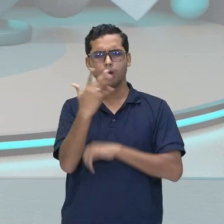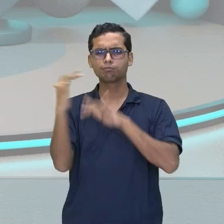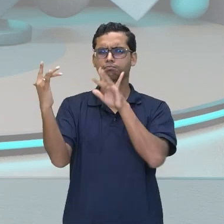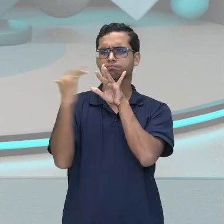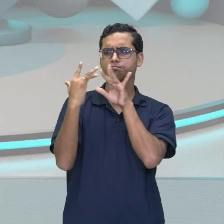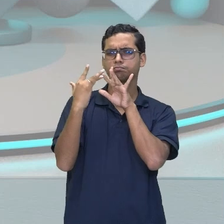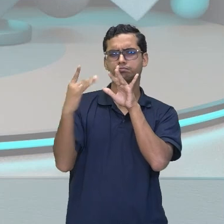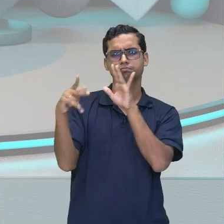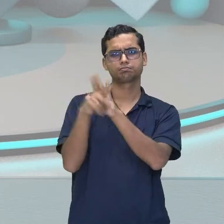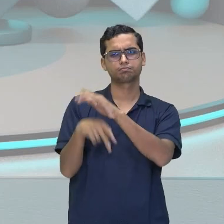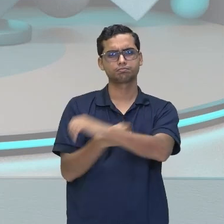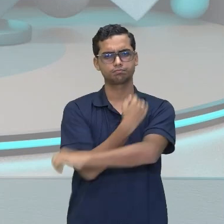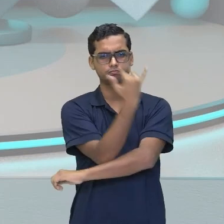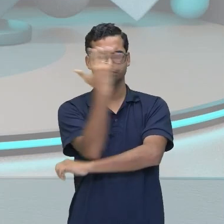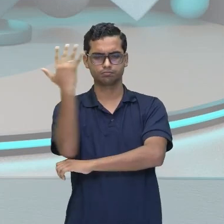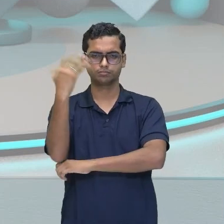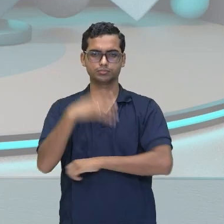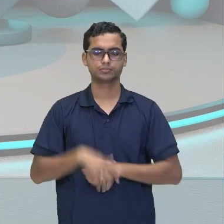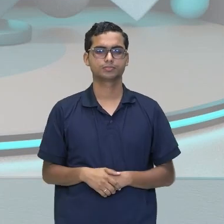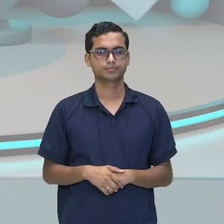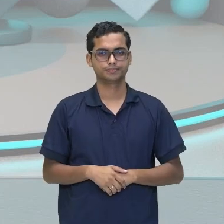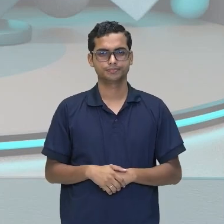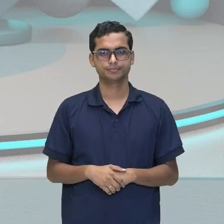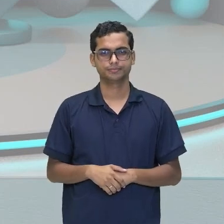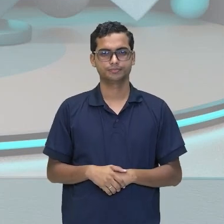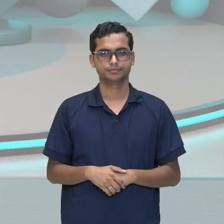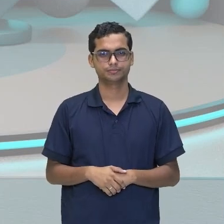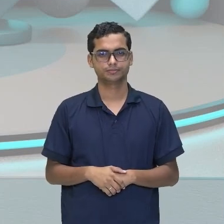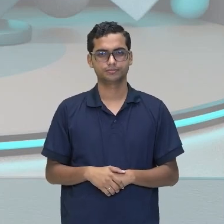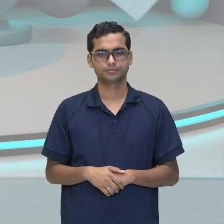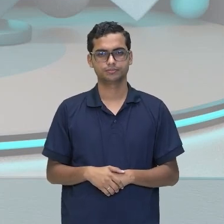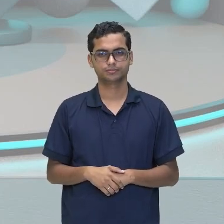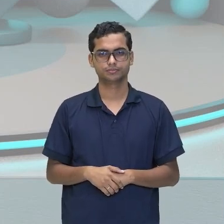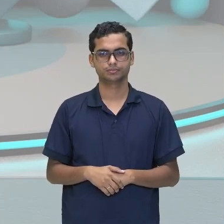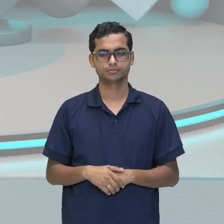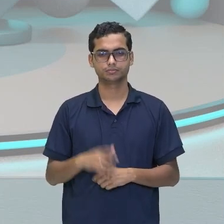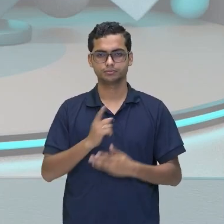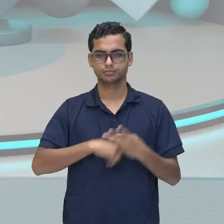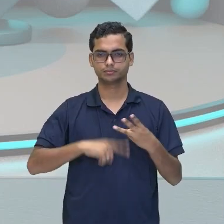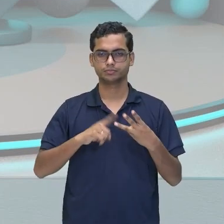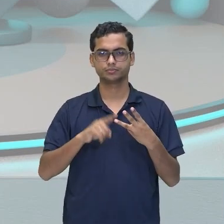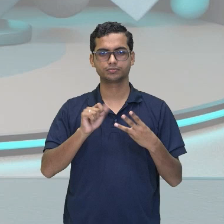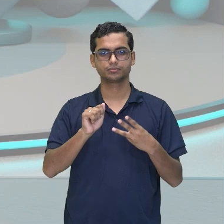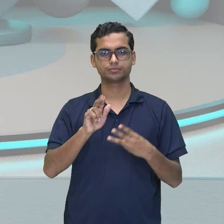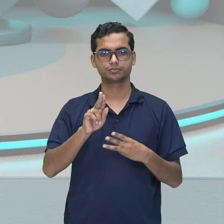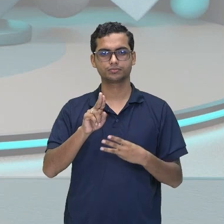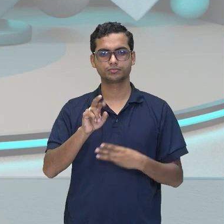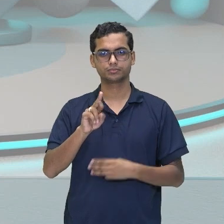E tem mais ainda características, né? Aura, mediocritas, que é